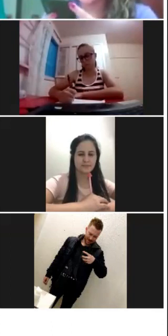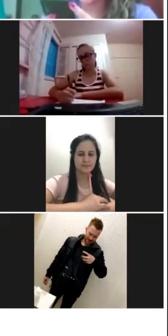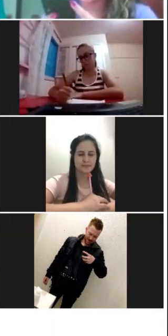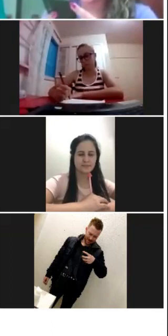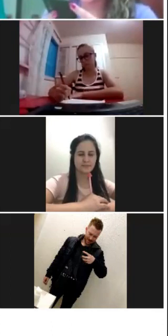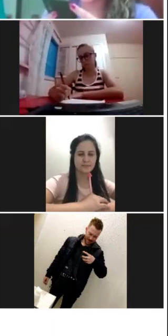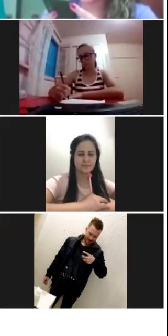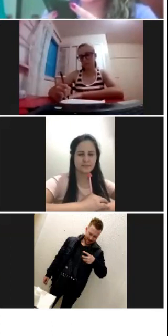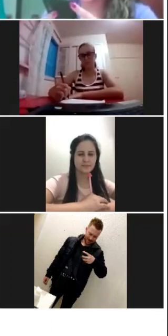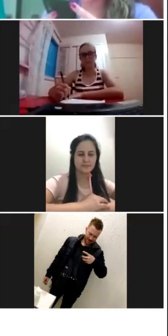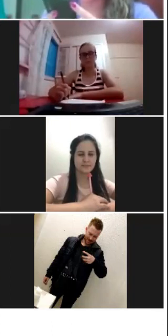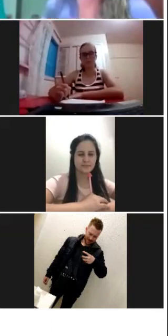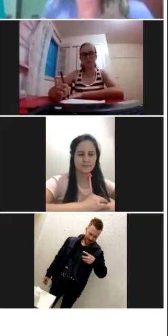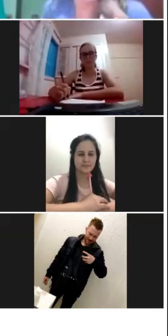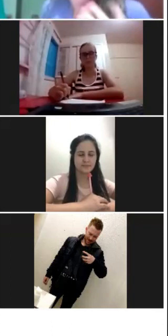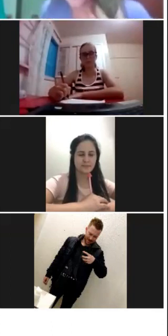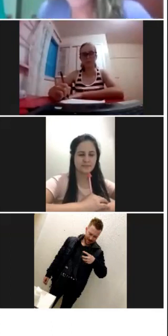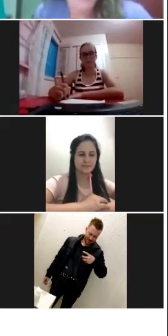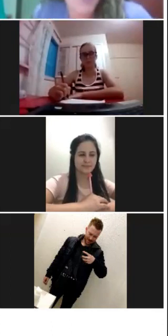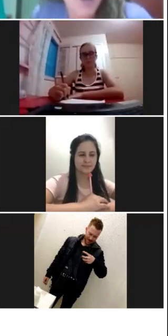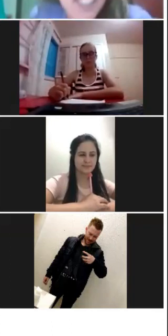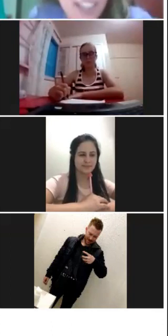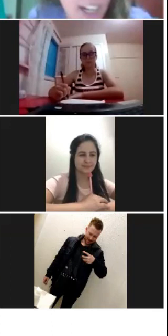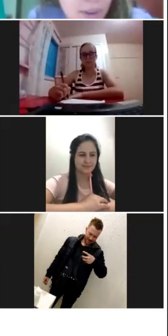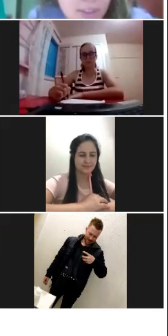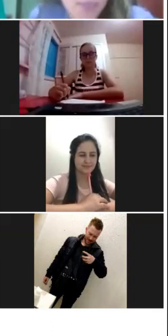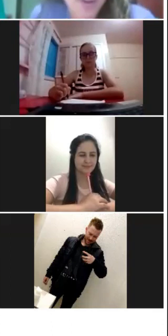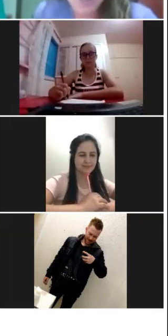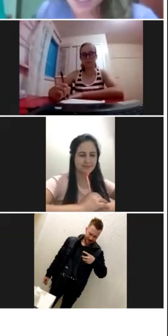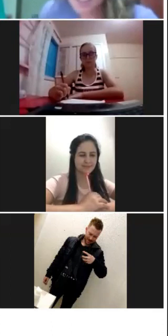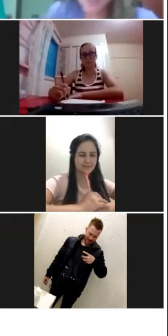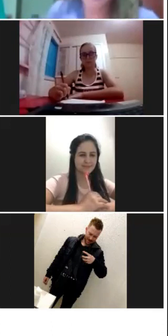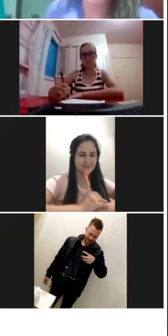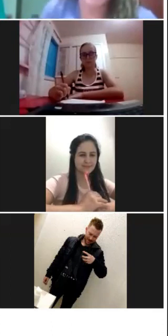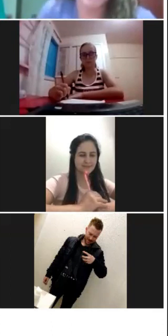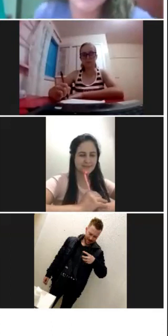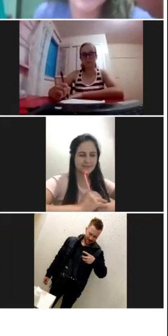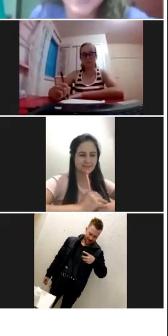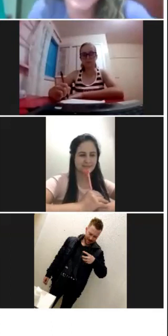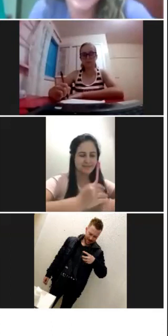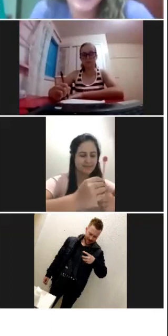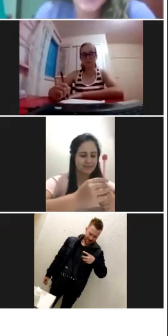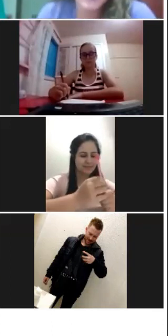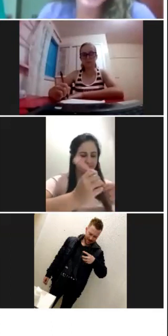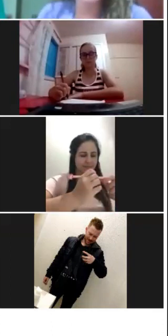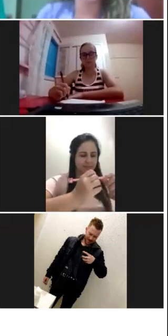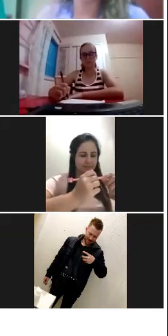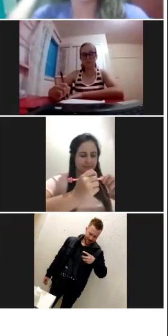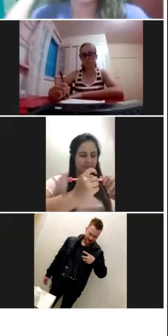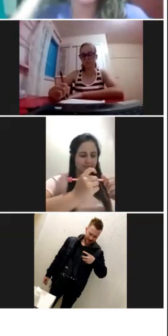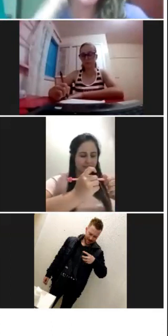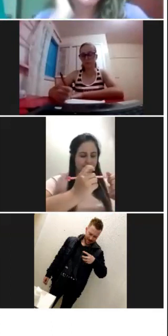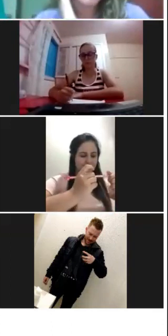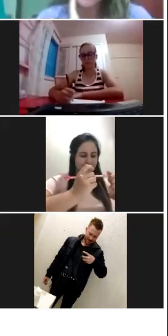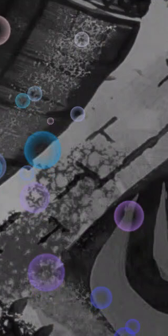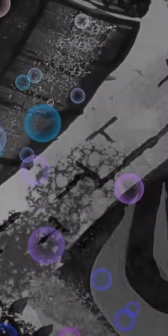Ana Maria, você está mexendo no celular de novo. Então, não, capaz. Vou pensar até o fim dessa aula se vai ter essa prova surpresa ou não.